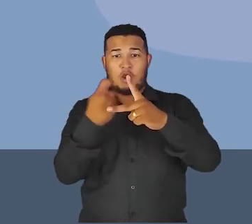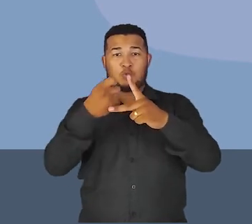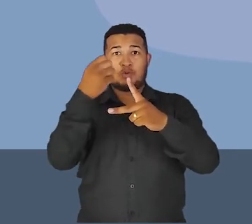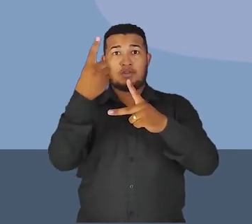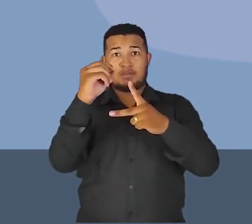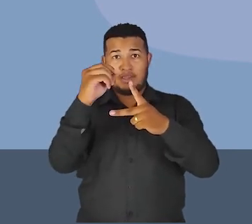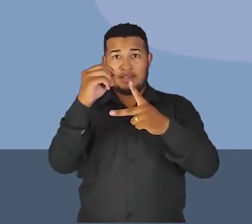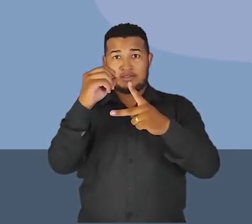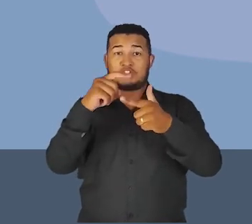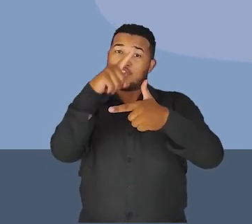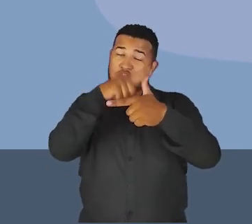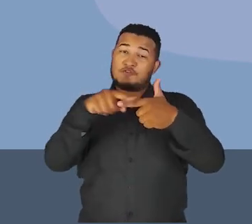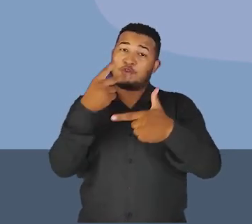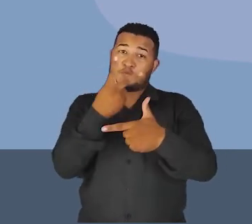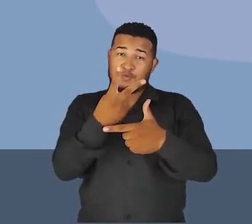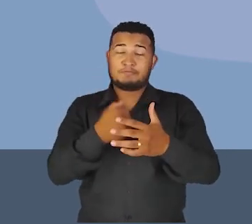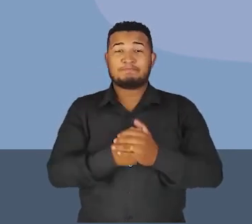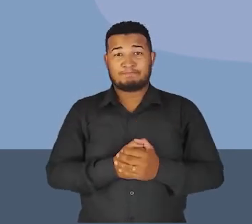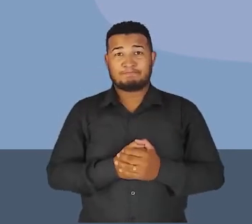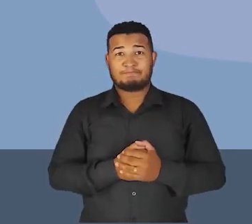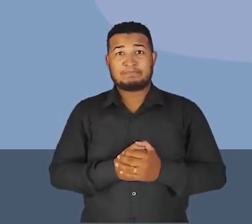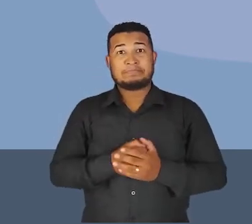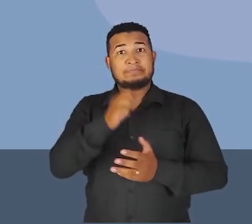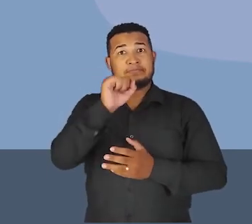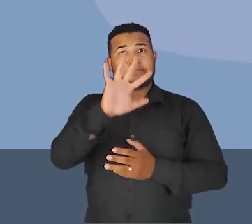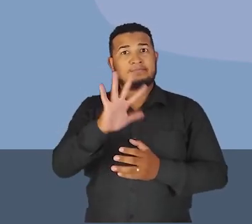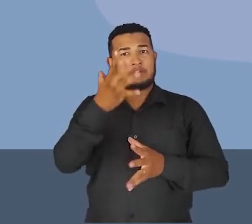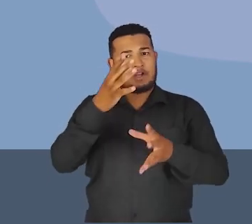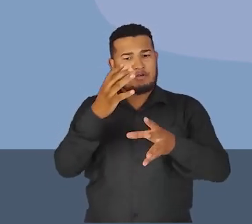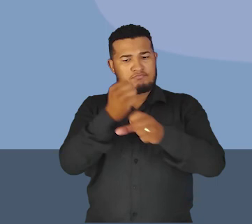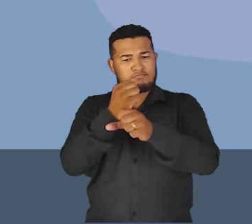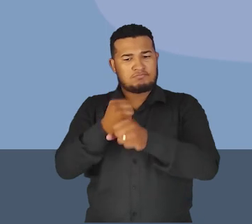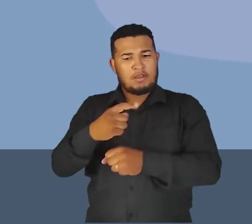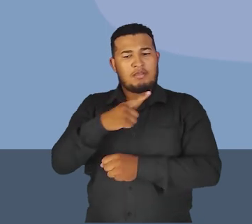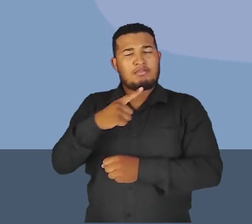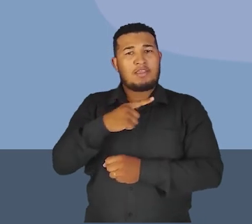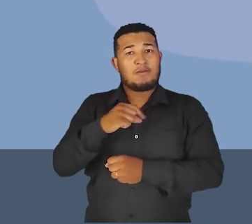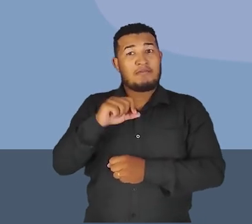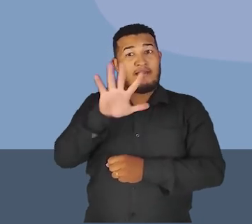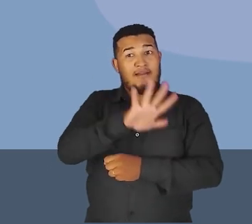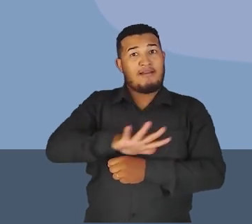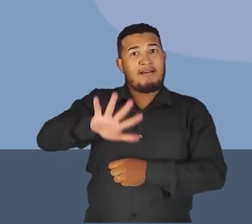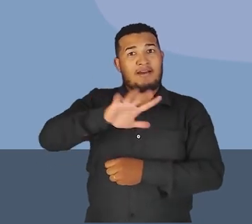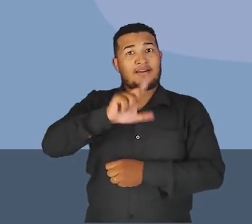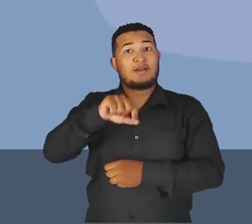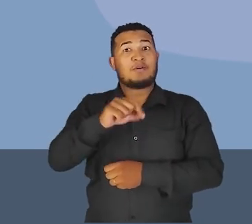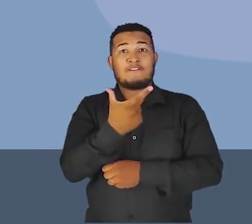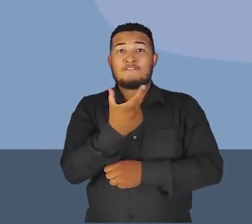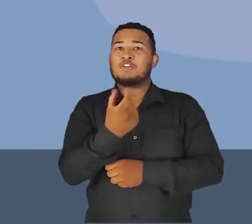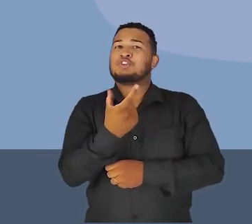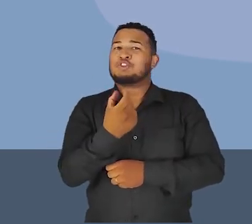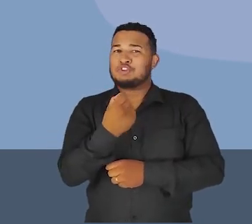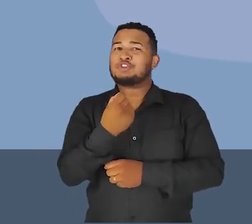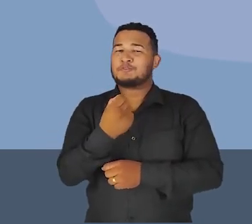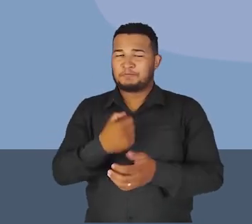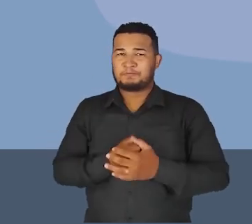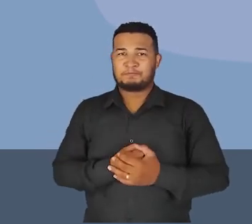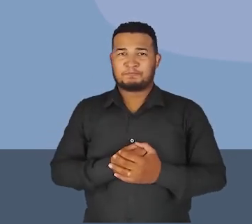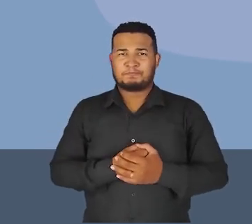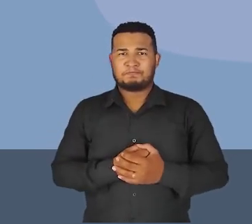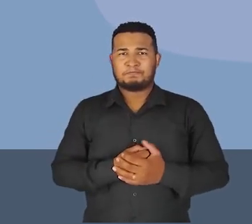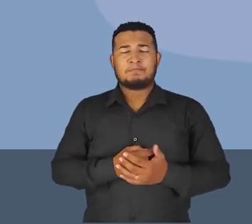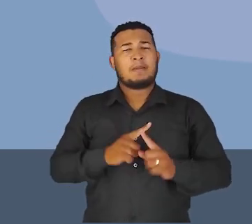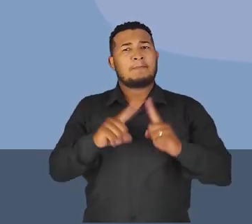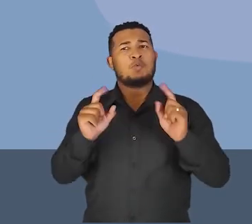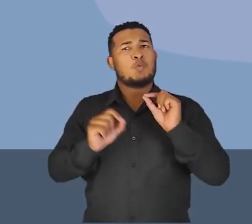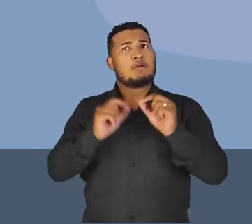então dividido por 2. Quando fazemos essas operações, a área vai dar 20. O que isso